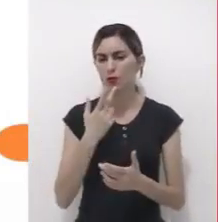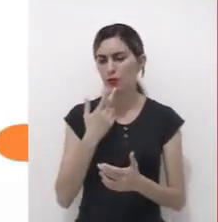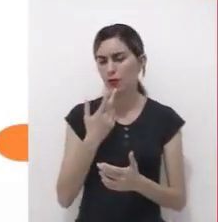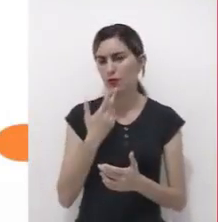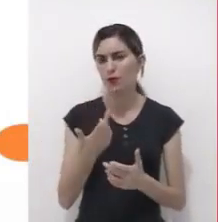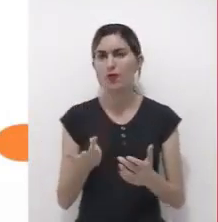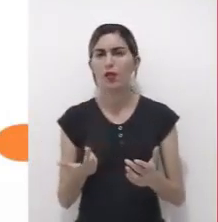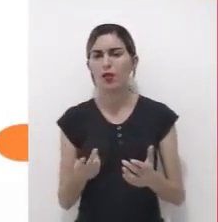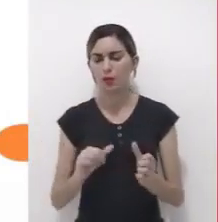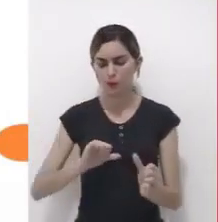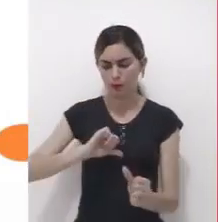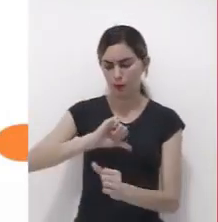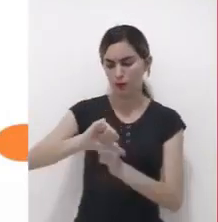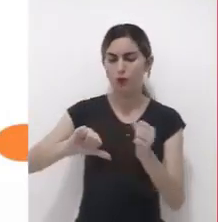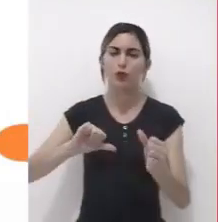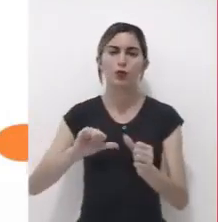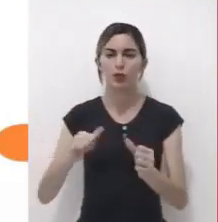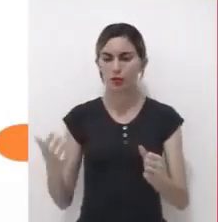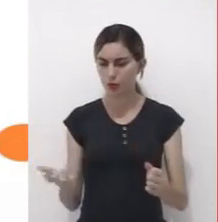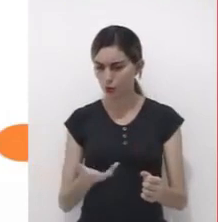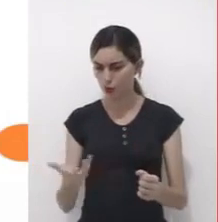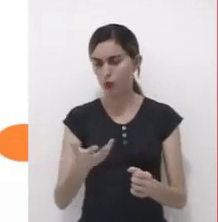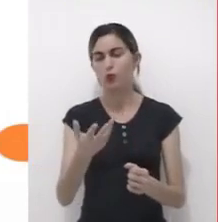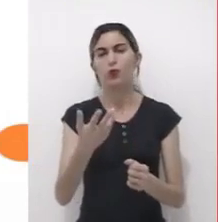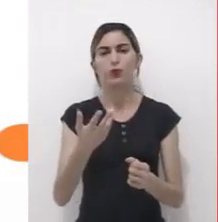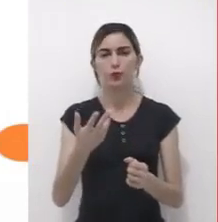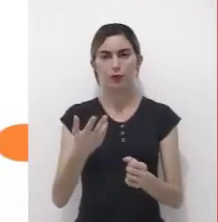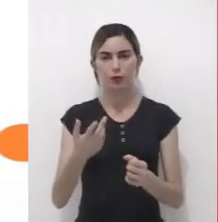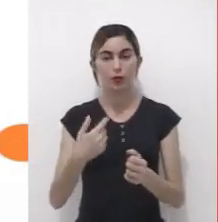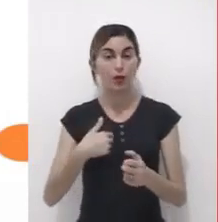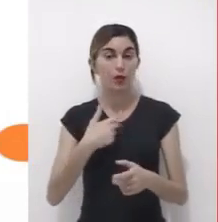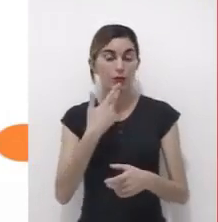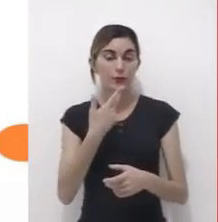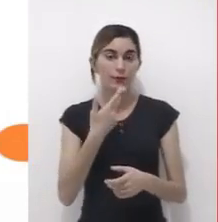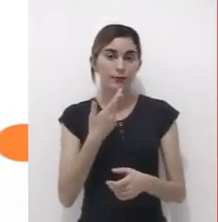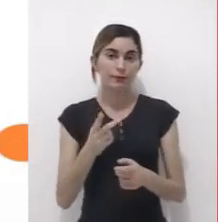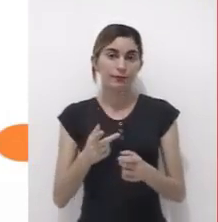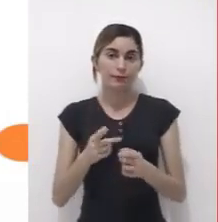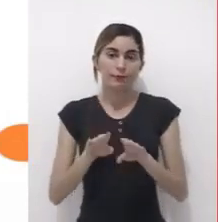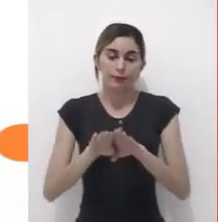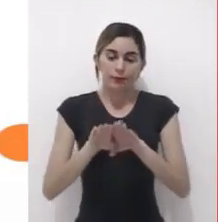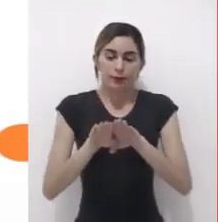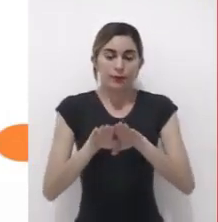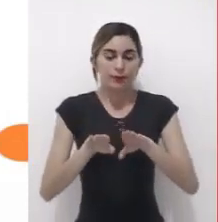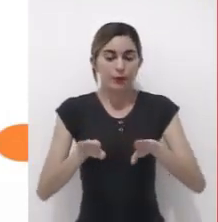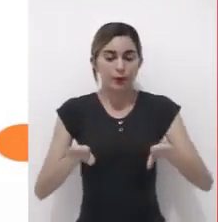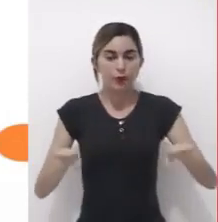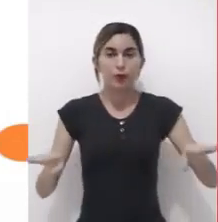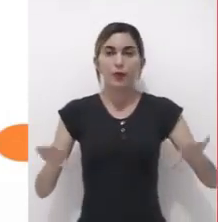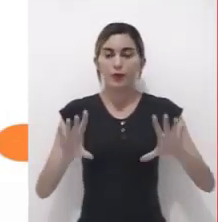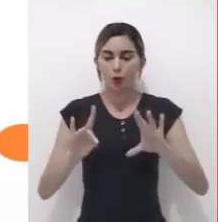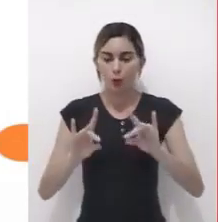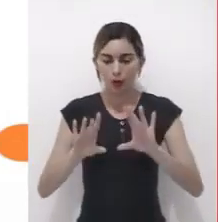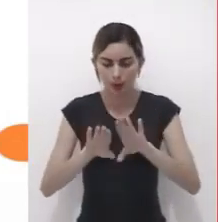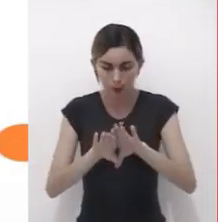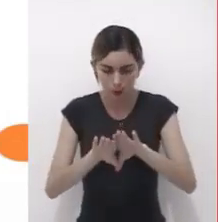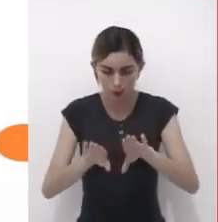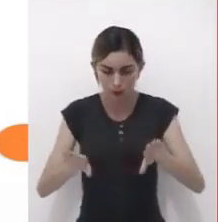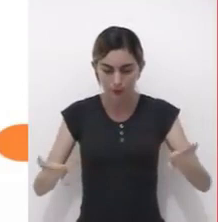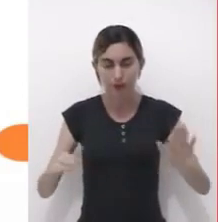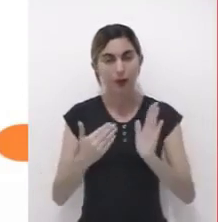se fala de alterar a velocidade das reações, a gente vai para a superfície de contato.